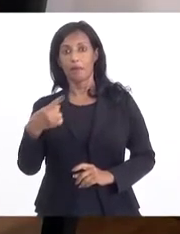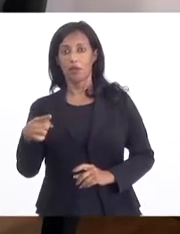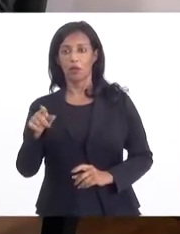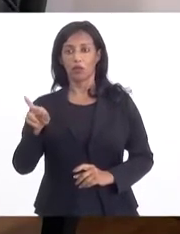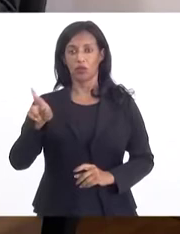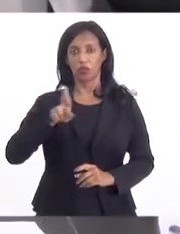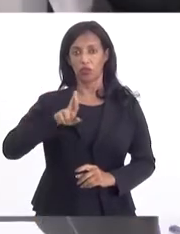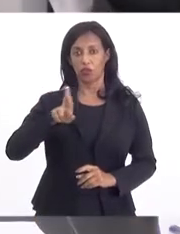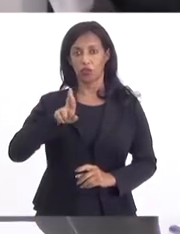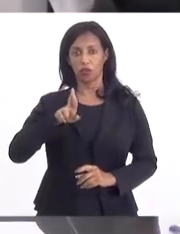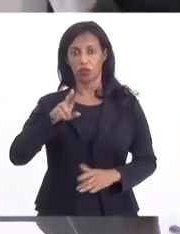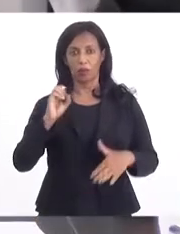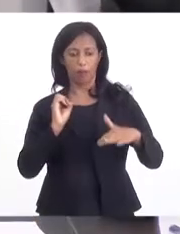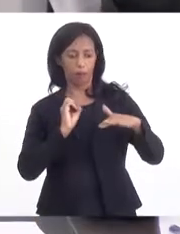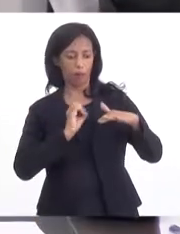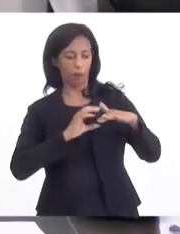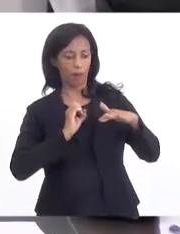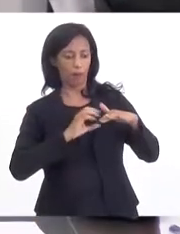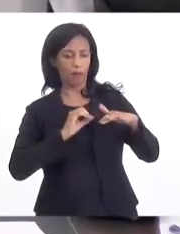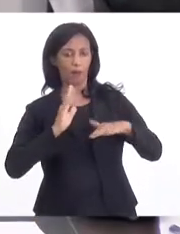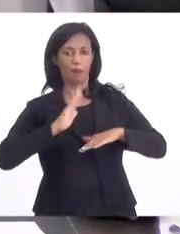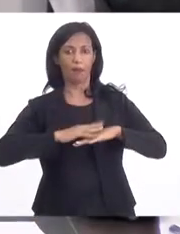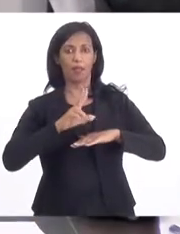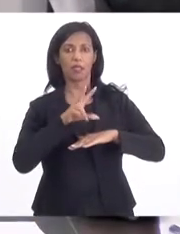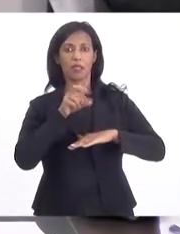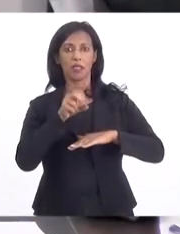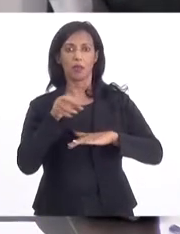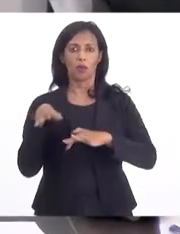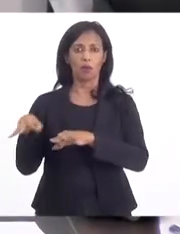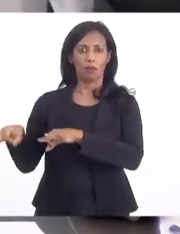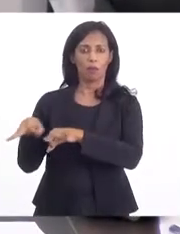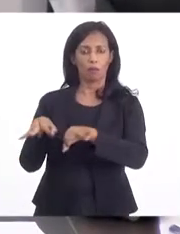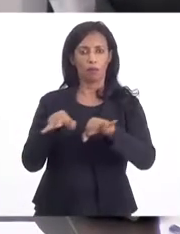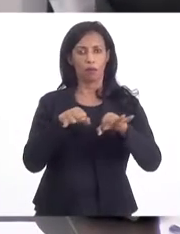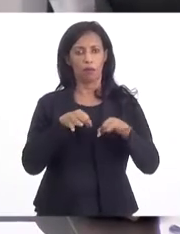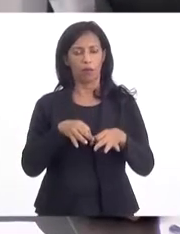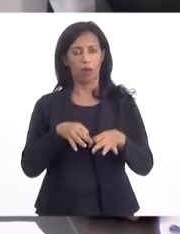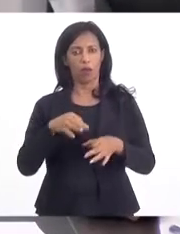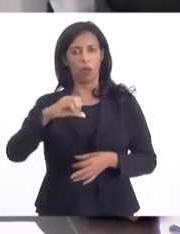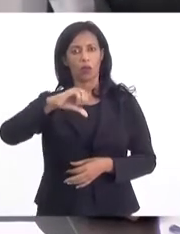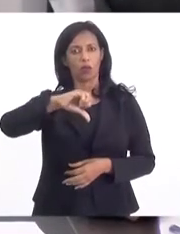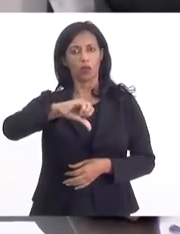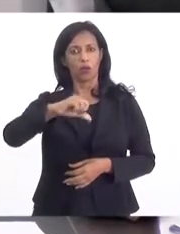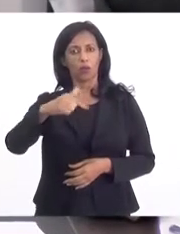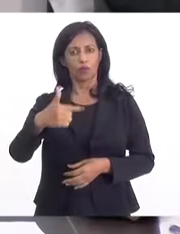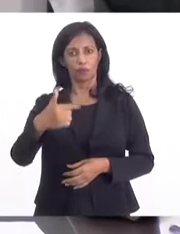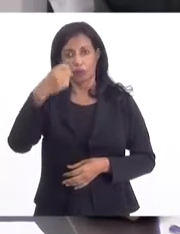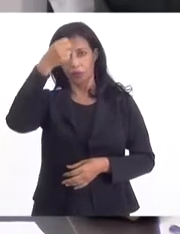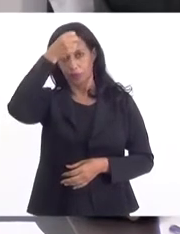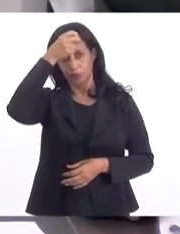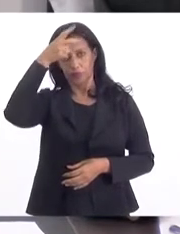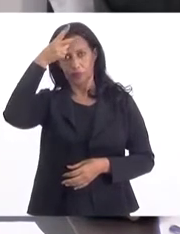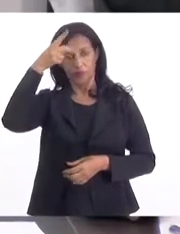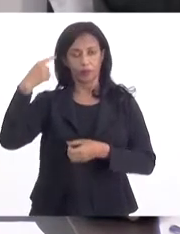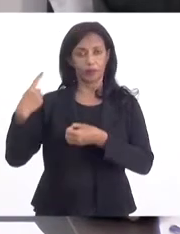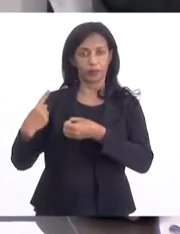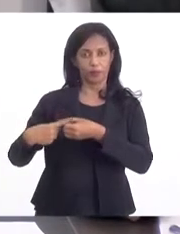que serão aplicados em mais de 50 projetos nos 92 municípios do